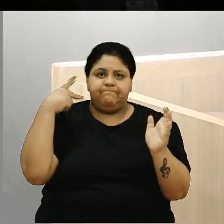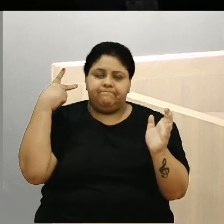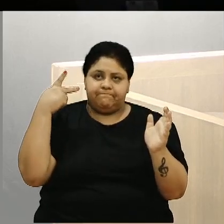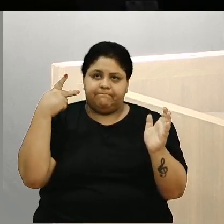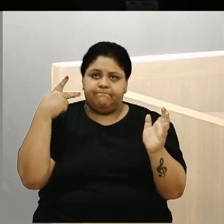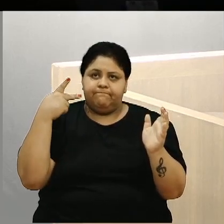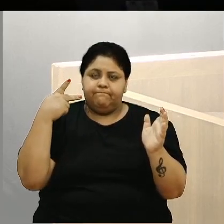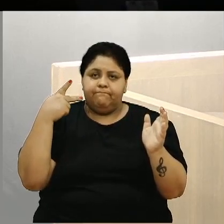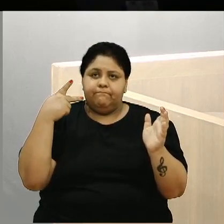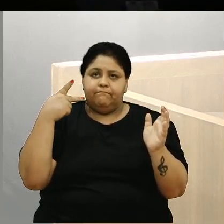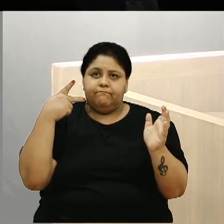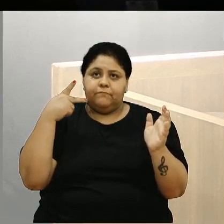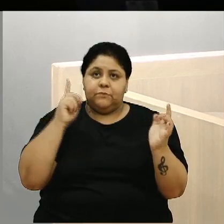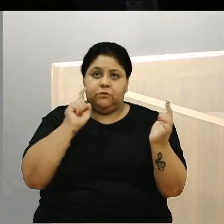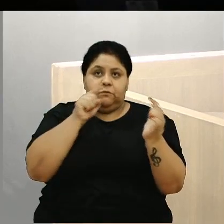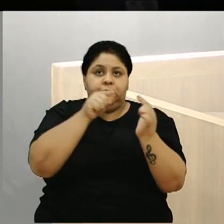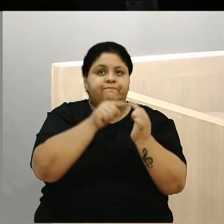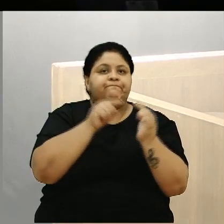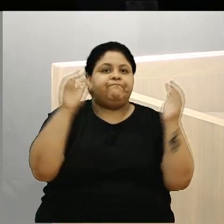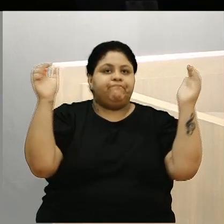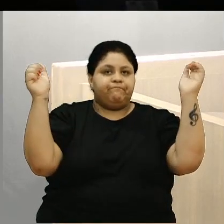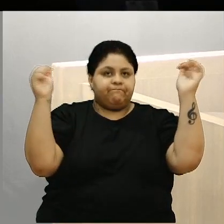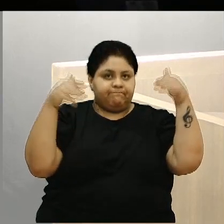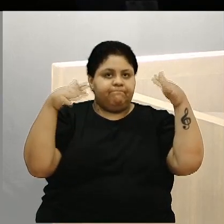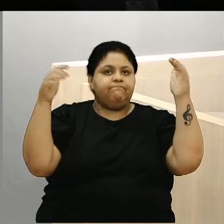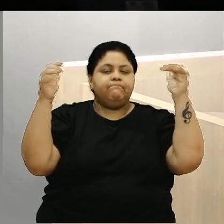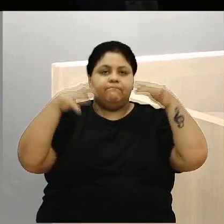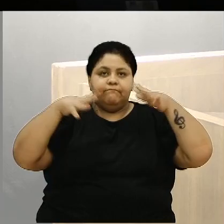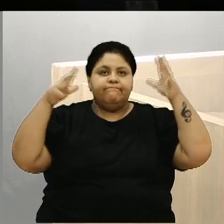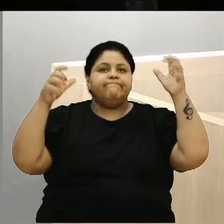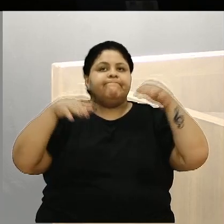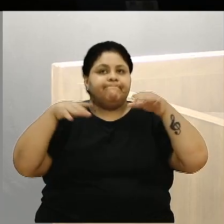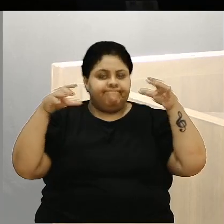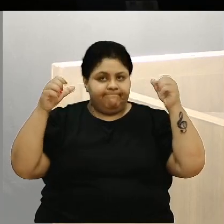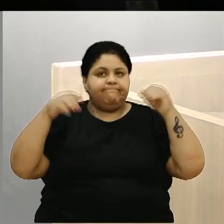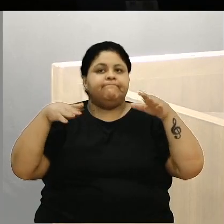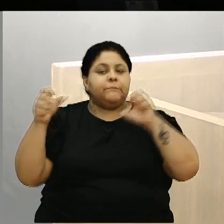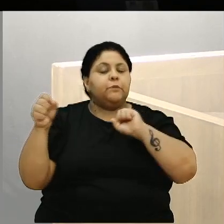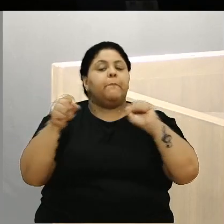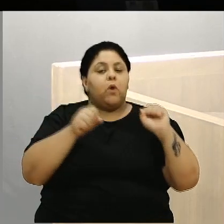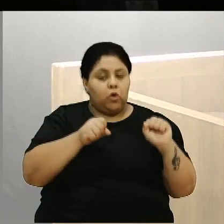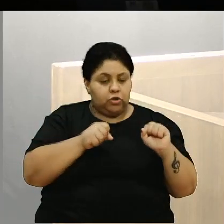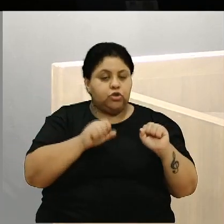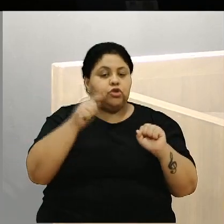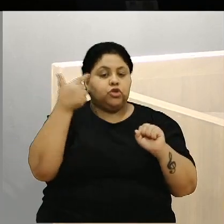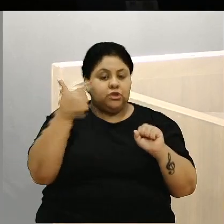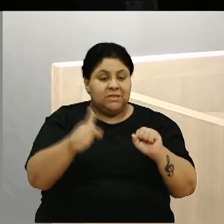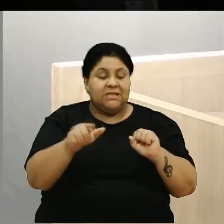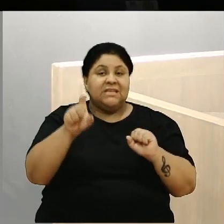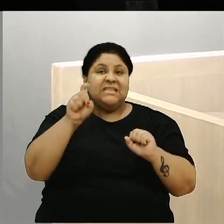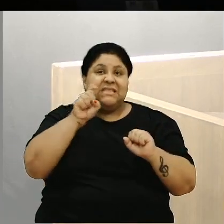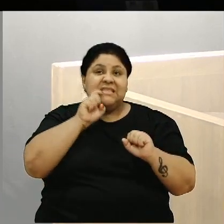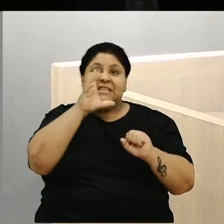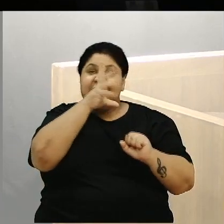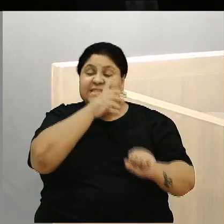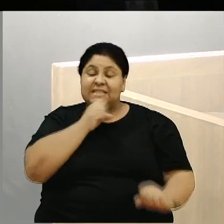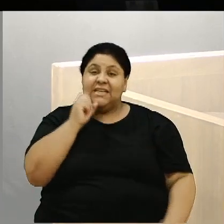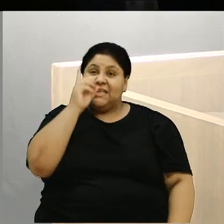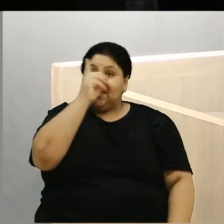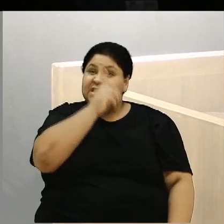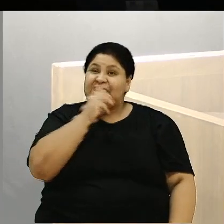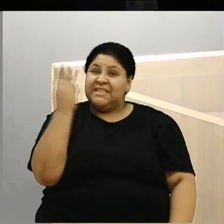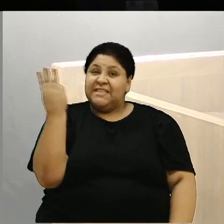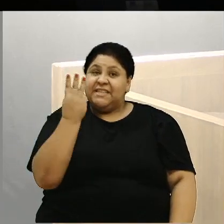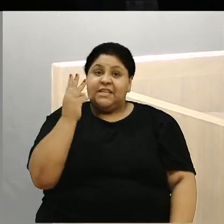a previsão de chuva para os próximos dias, ela é grande. Nós teremos sexta, sábado e domingo, em